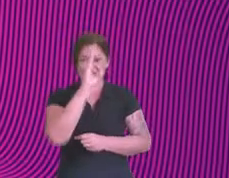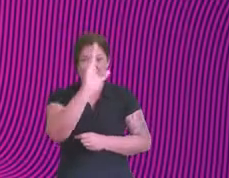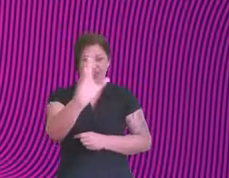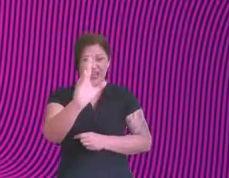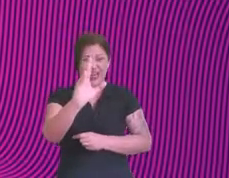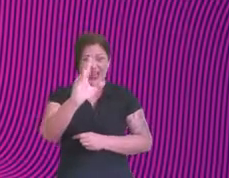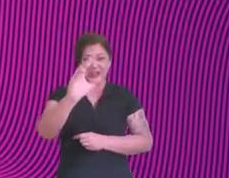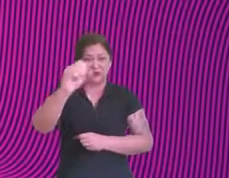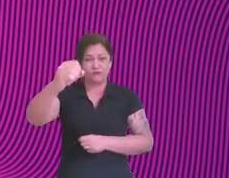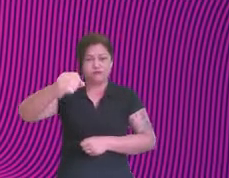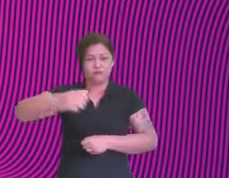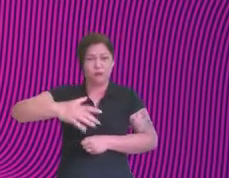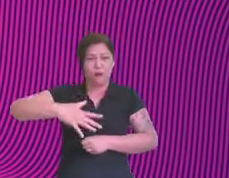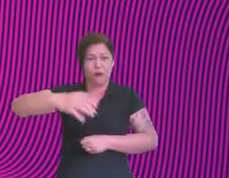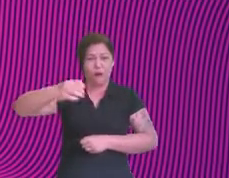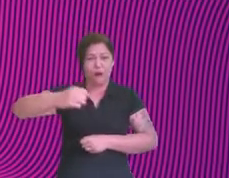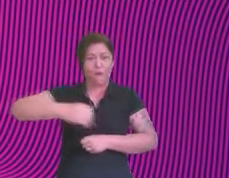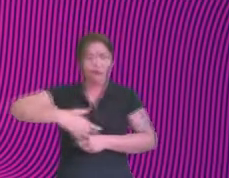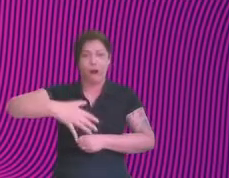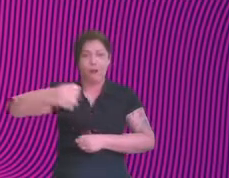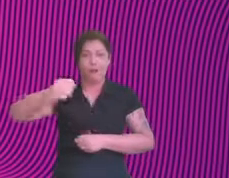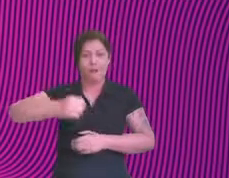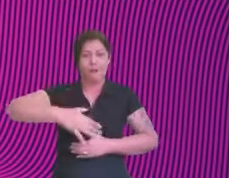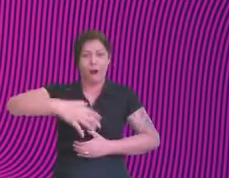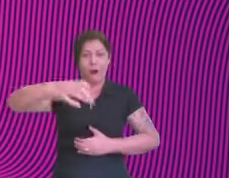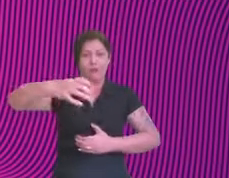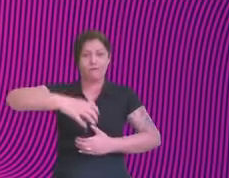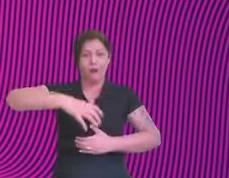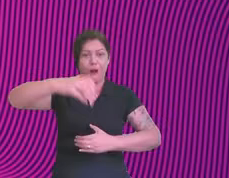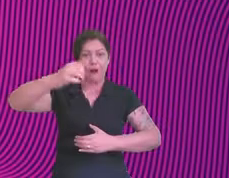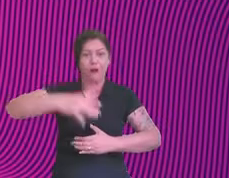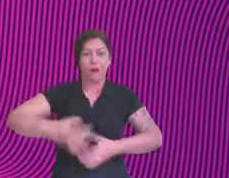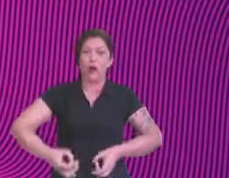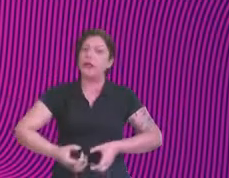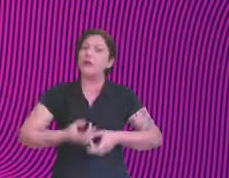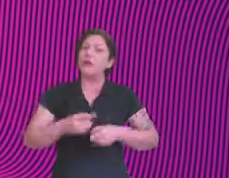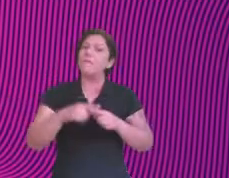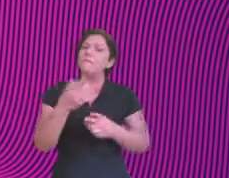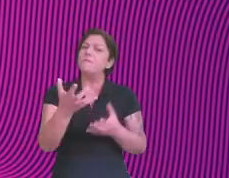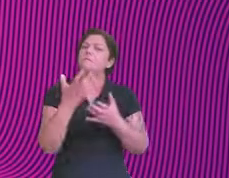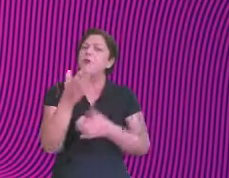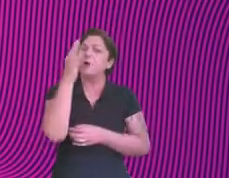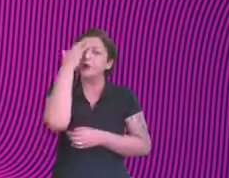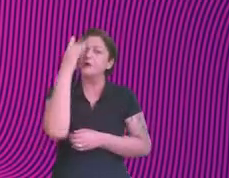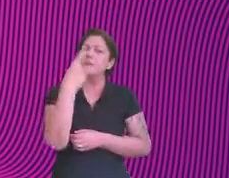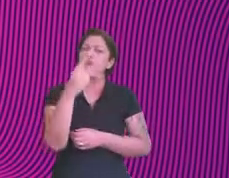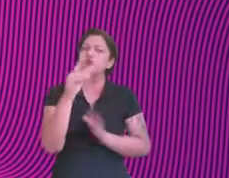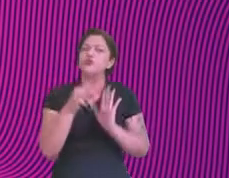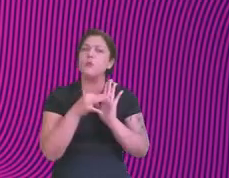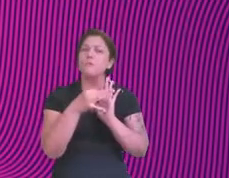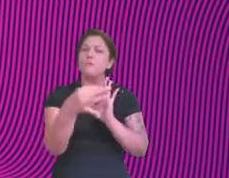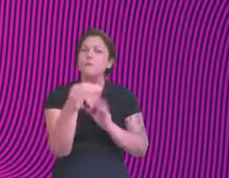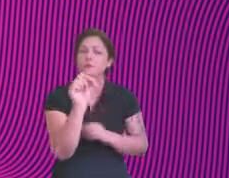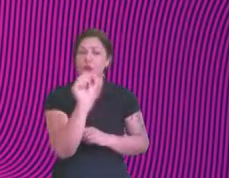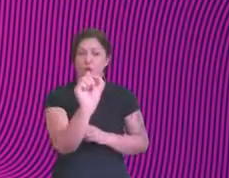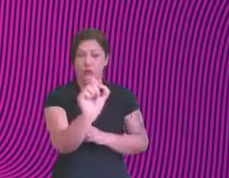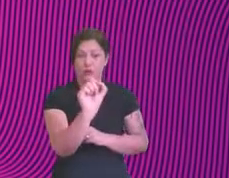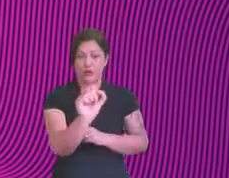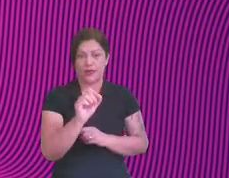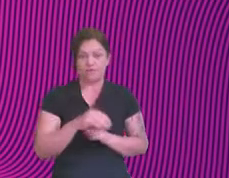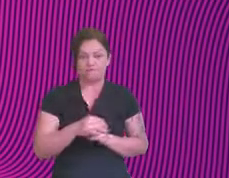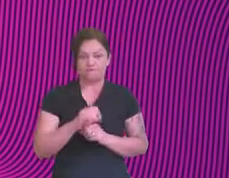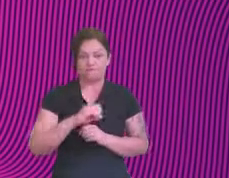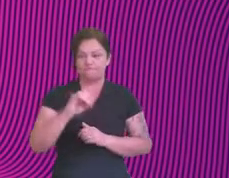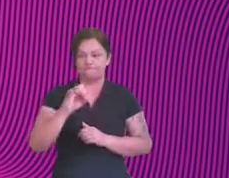Acho que é uma dúvida que eu gostaria de ouvir a sua opinião, né? E em que casos que